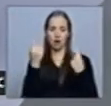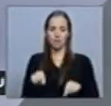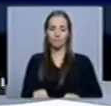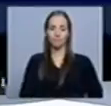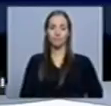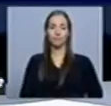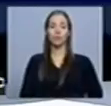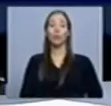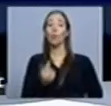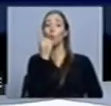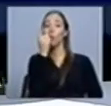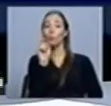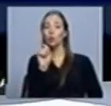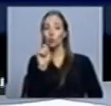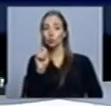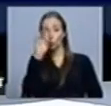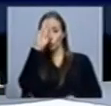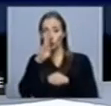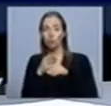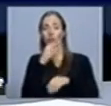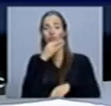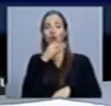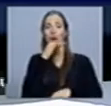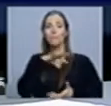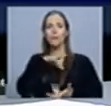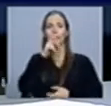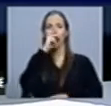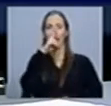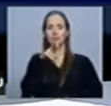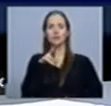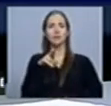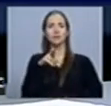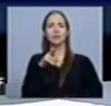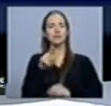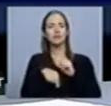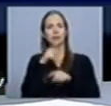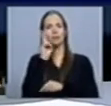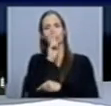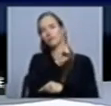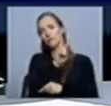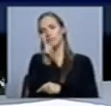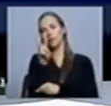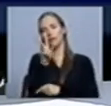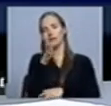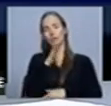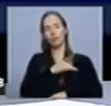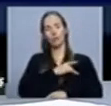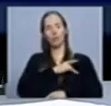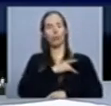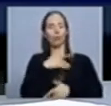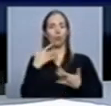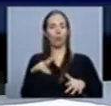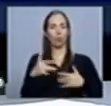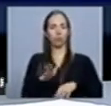para terminar e para falar do lar planetário. É sempre daquelas imagens que nos fascina, que nos toca emocionalmente. O que nós vamos